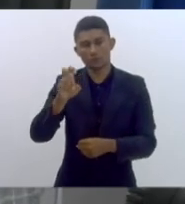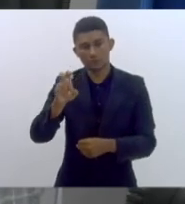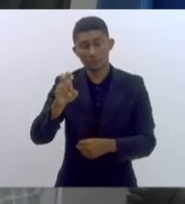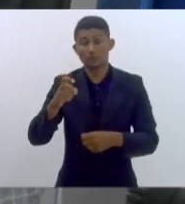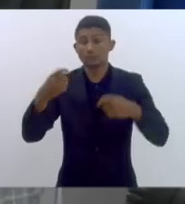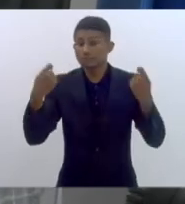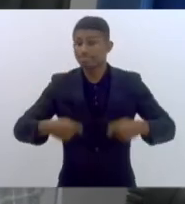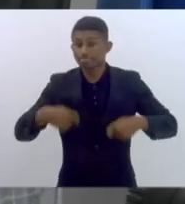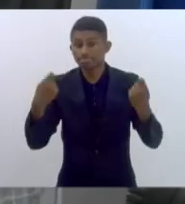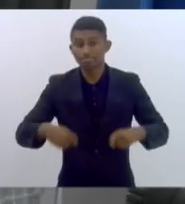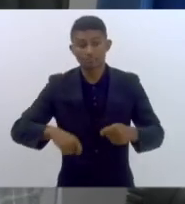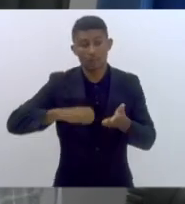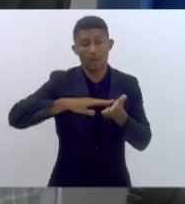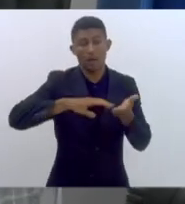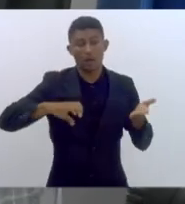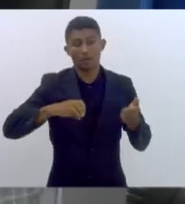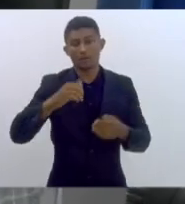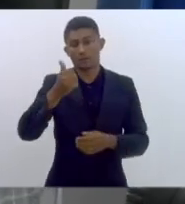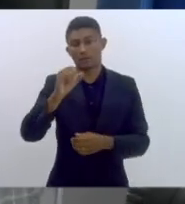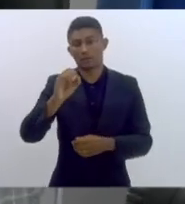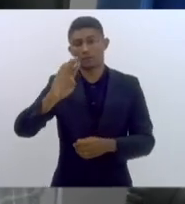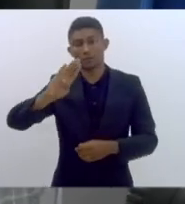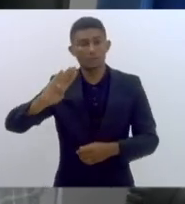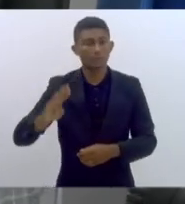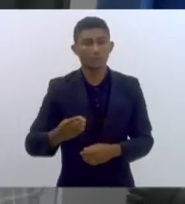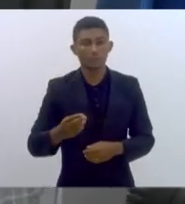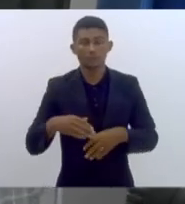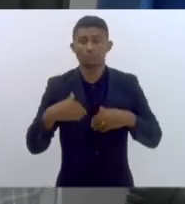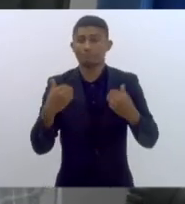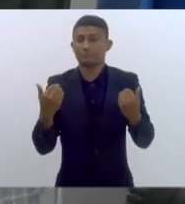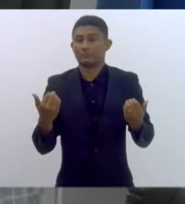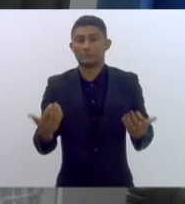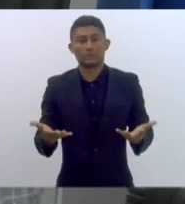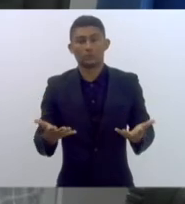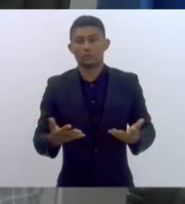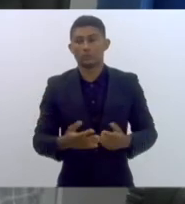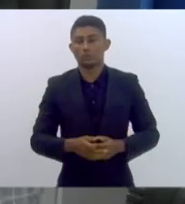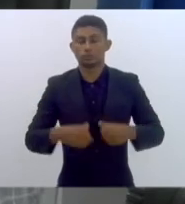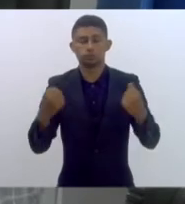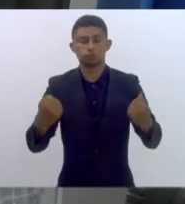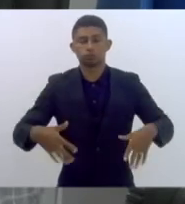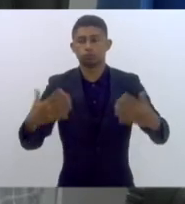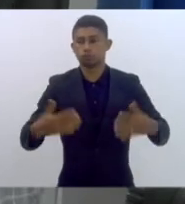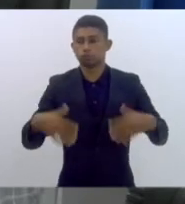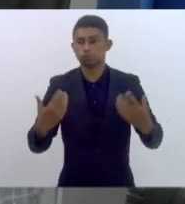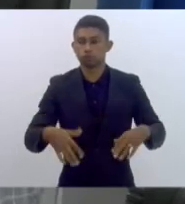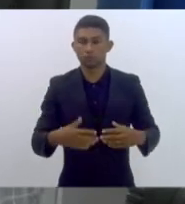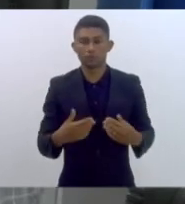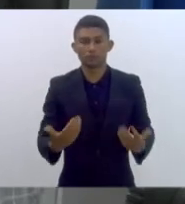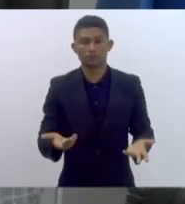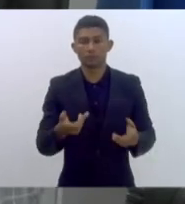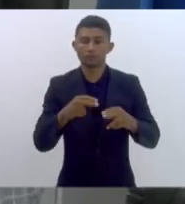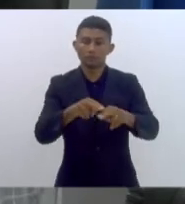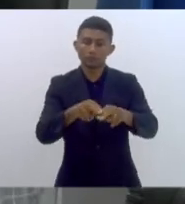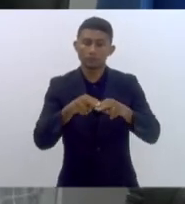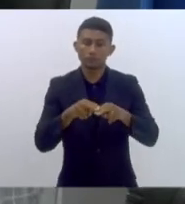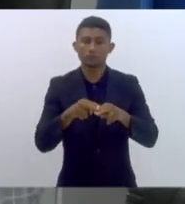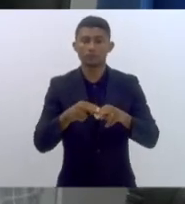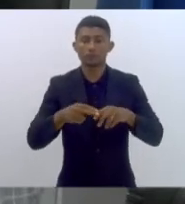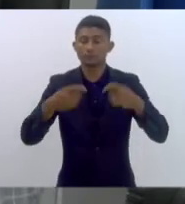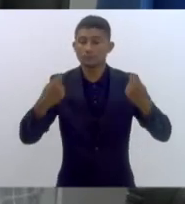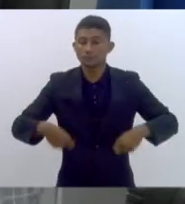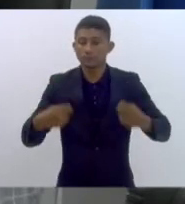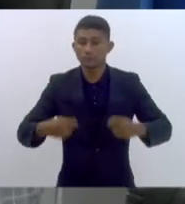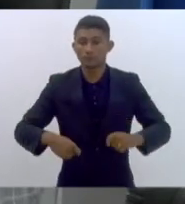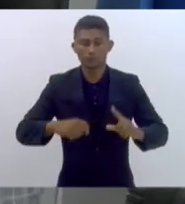bi. Né? Os números são absolutamente espantosos. Por isso que é importante ter os números, para